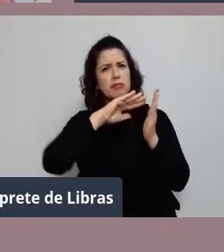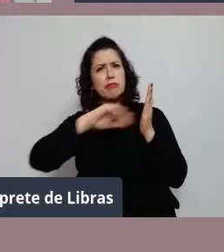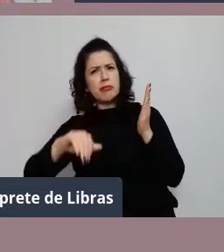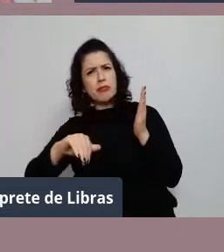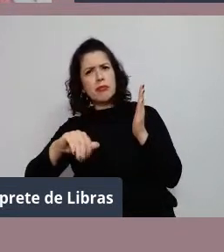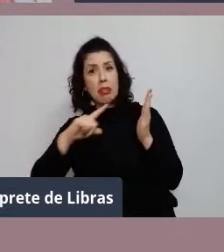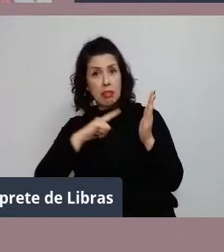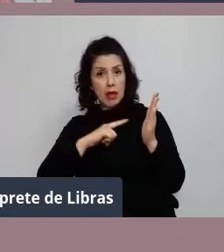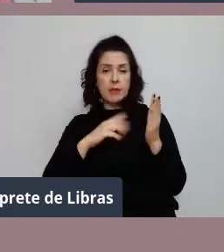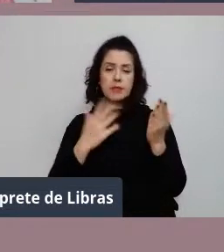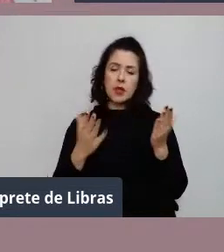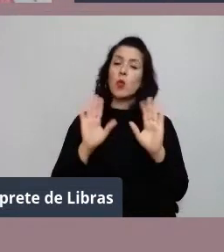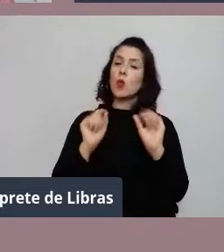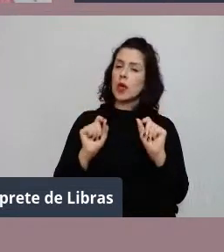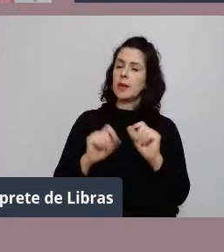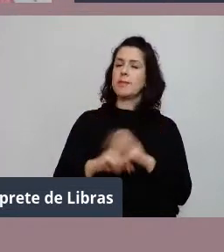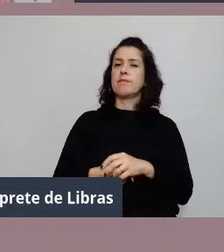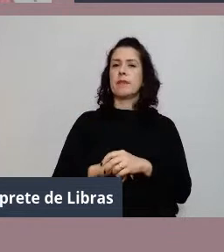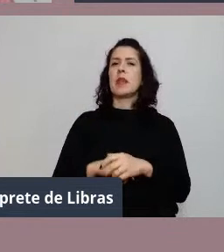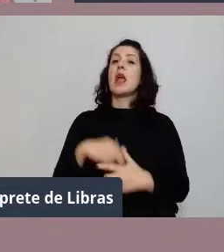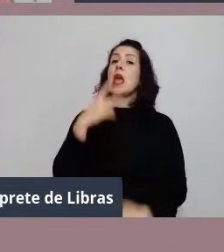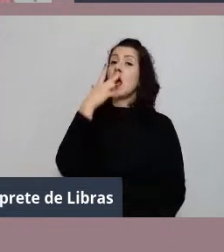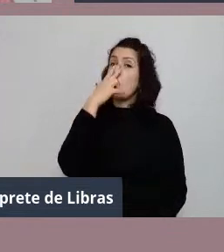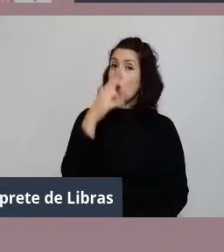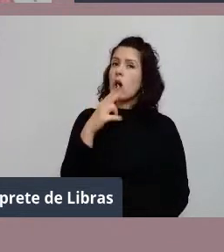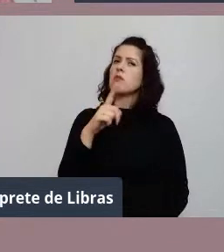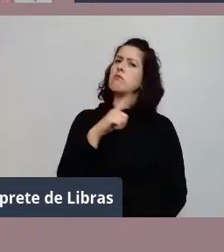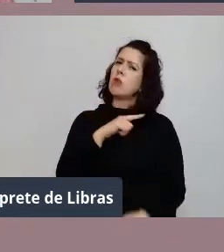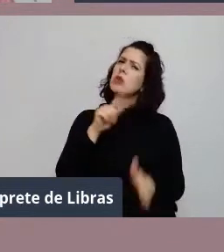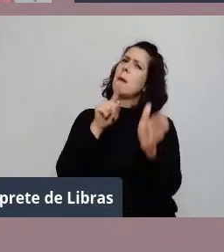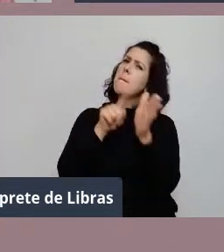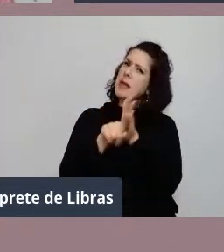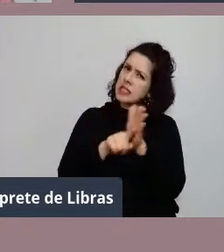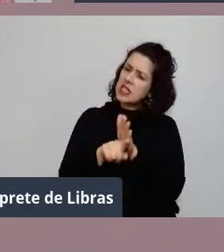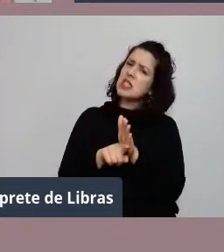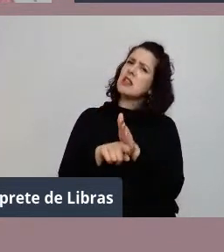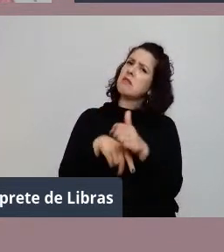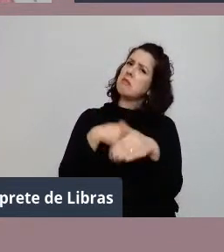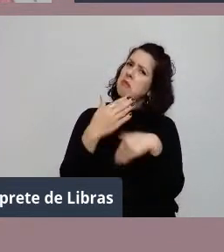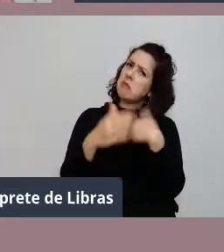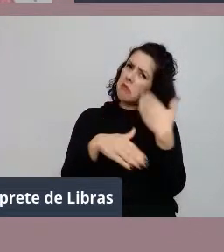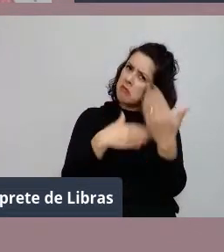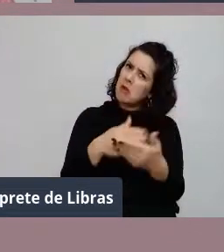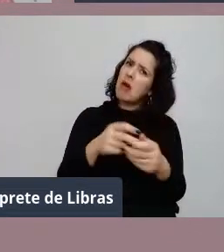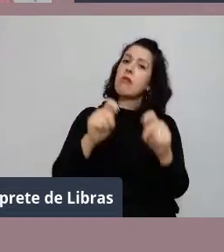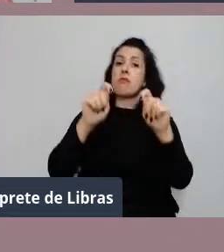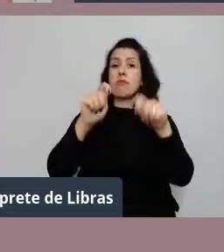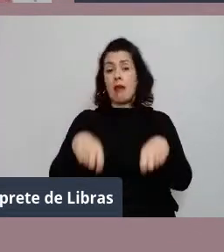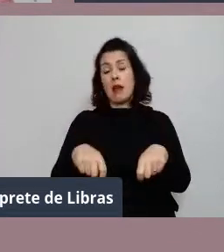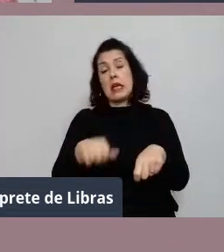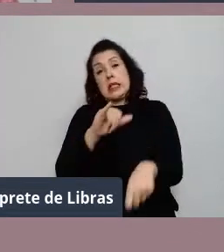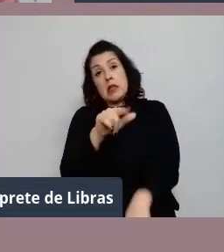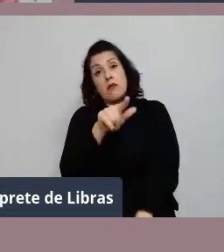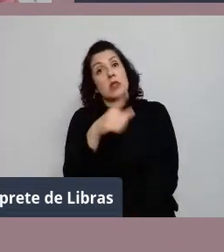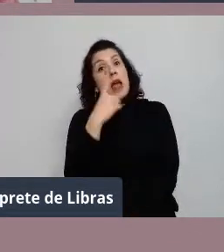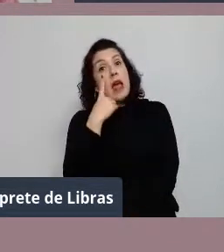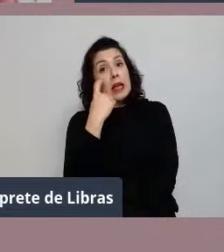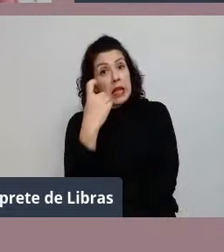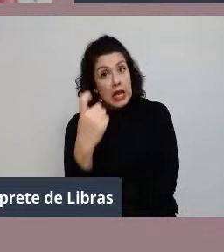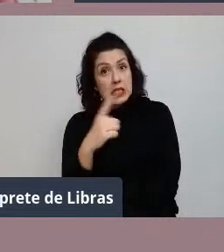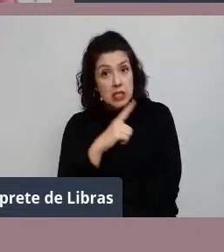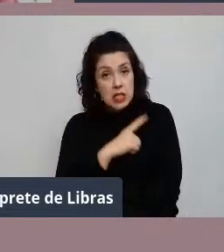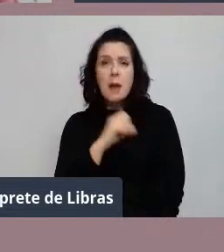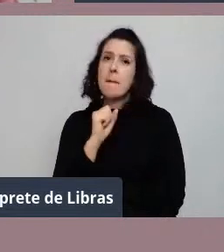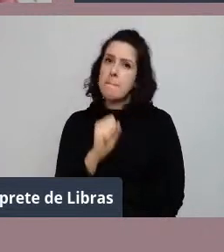Eu acho que, na verdade, essa é uma pesquisa que pode ser desenvolvida, Lisiane. Inclusive, se você tiver interesse, assim, e